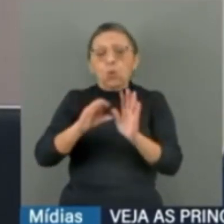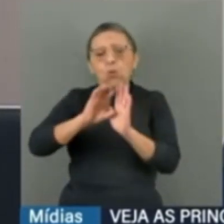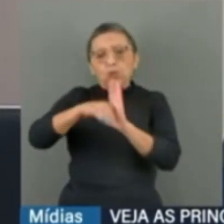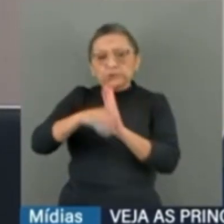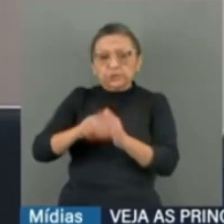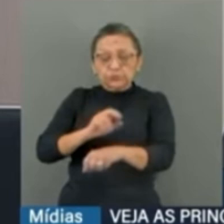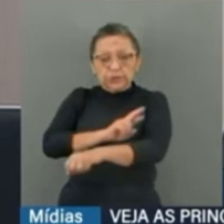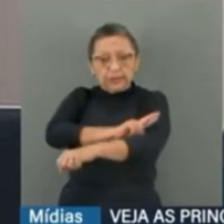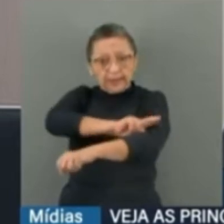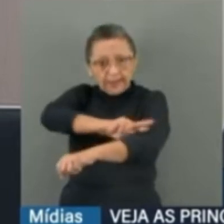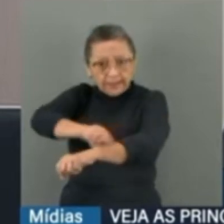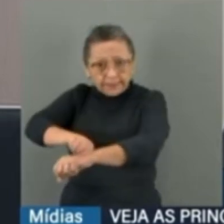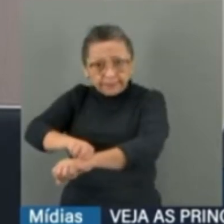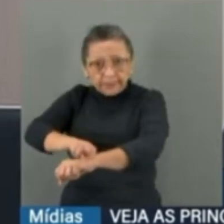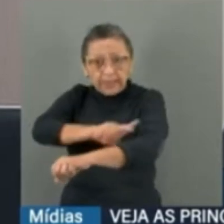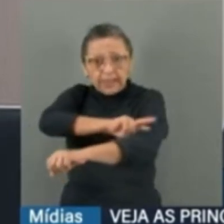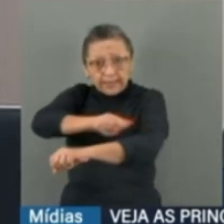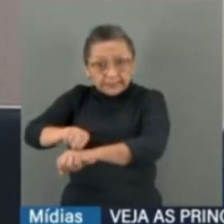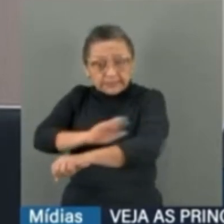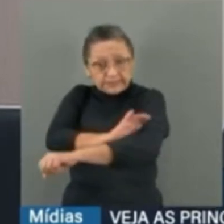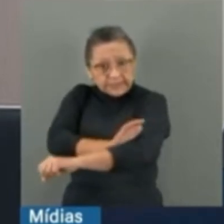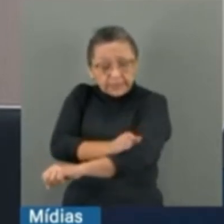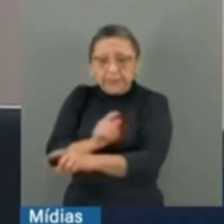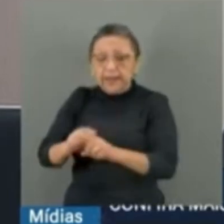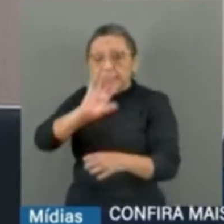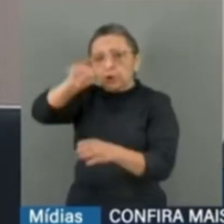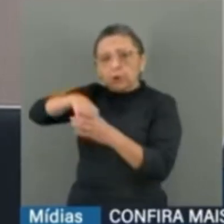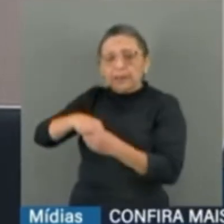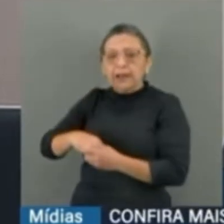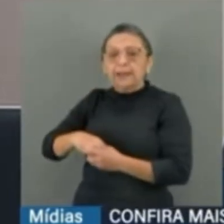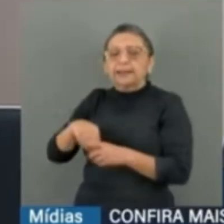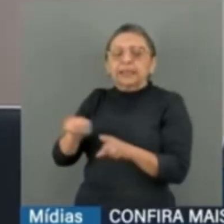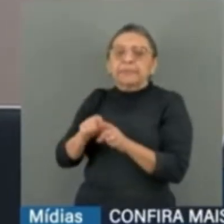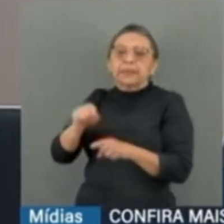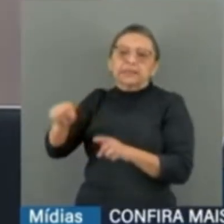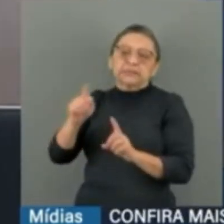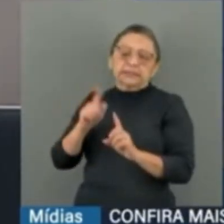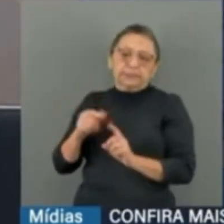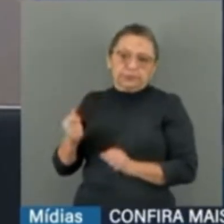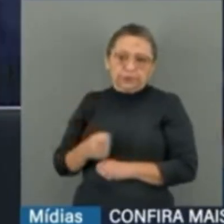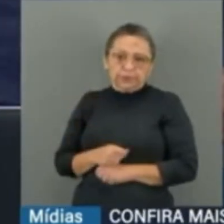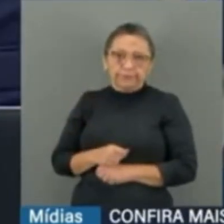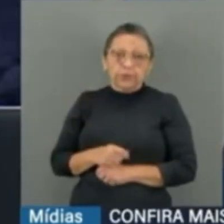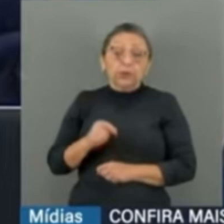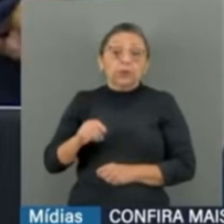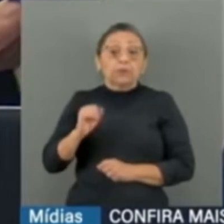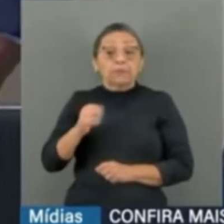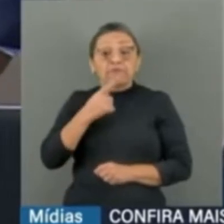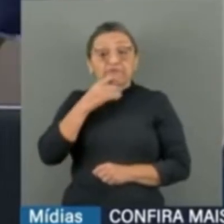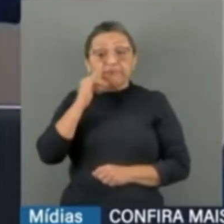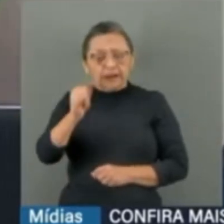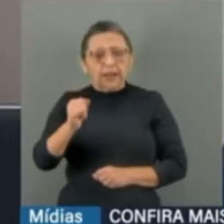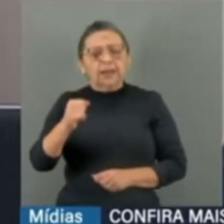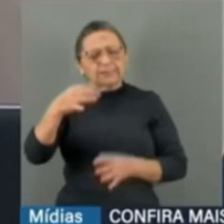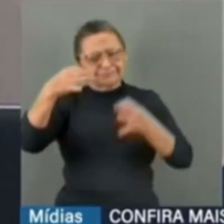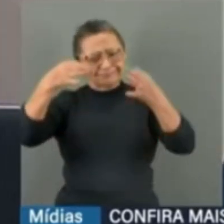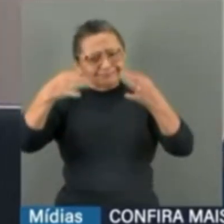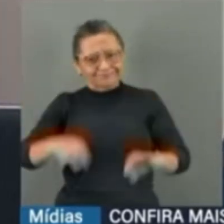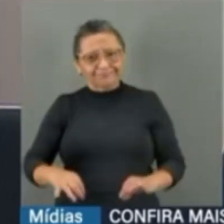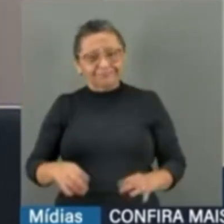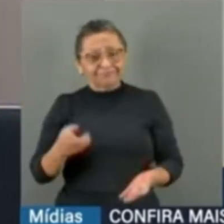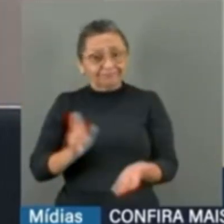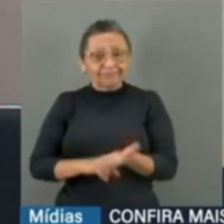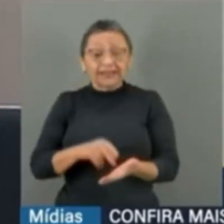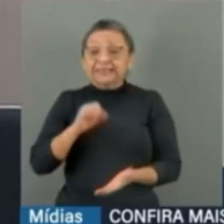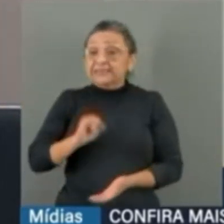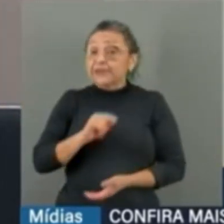racismo para englobar a homofobia. O que eu posso dizer com absoluta convicção é de que,